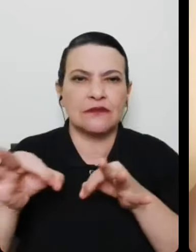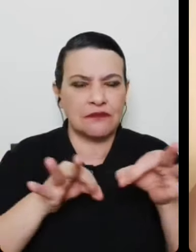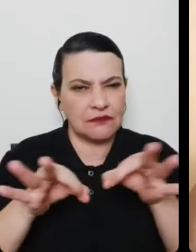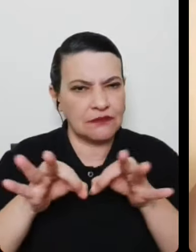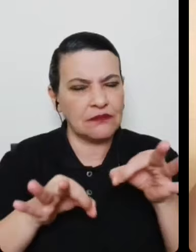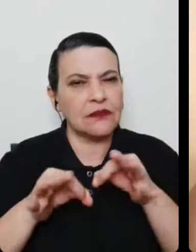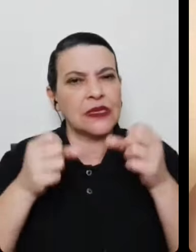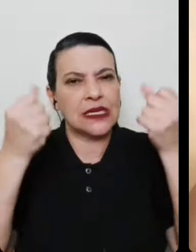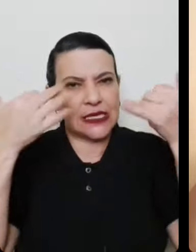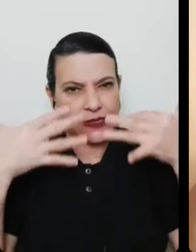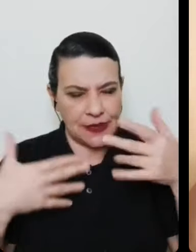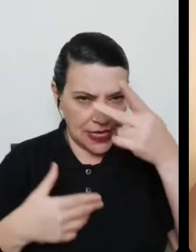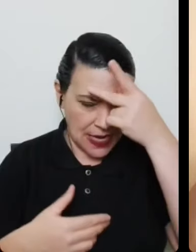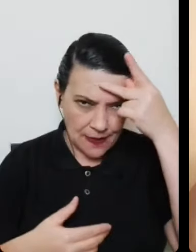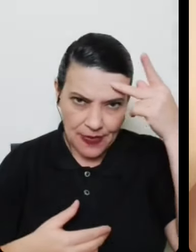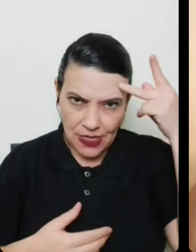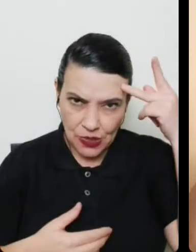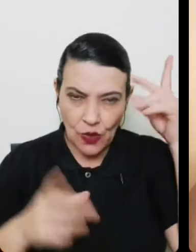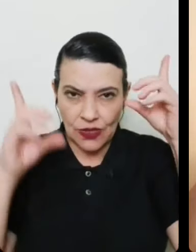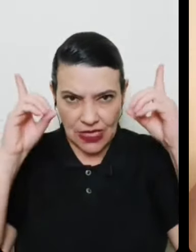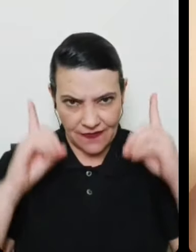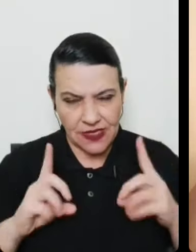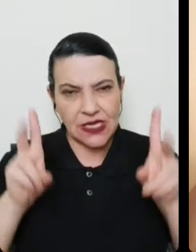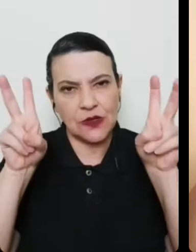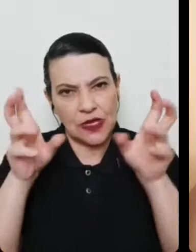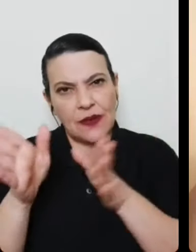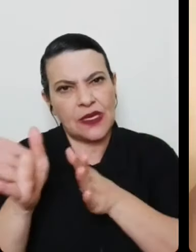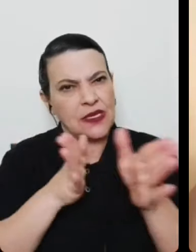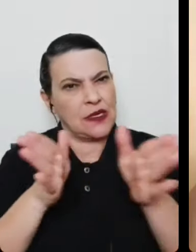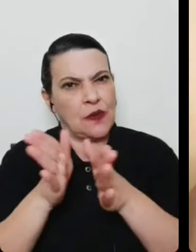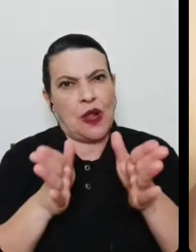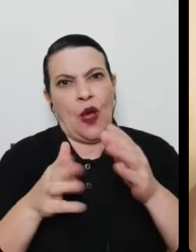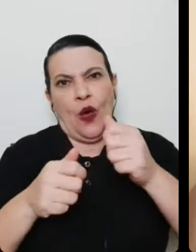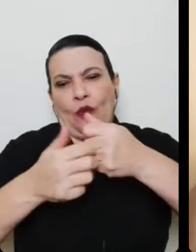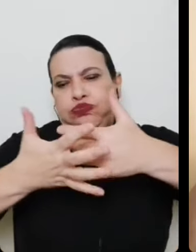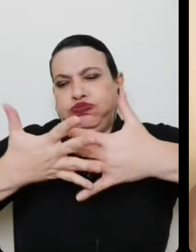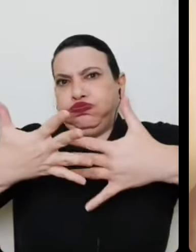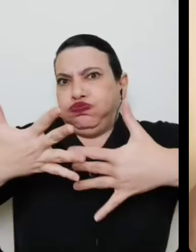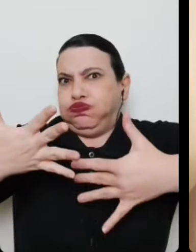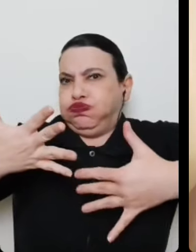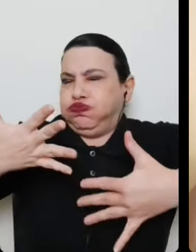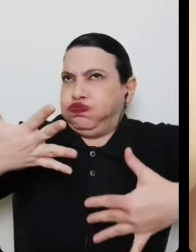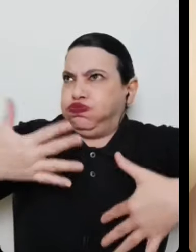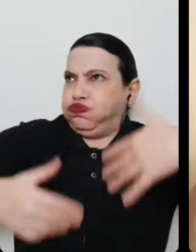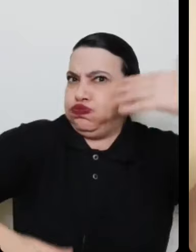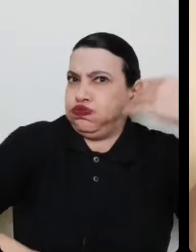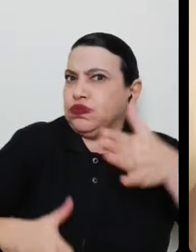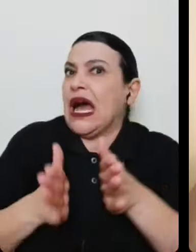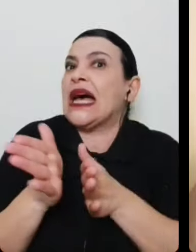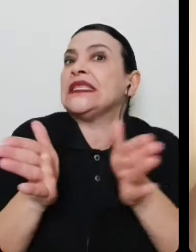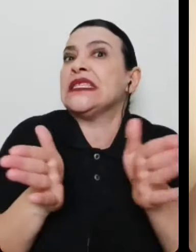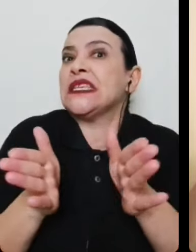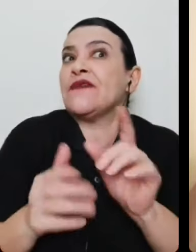para pessoas com deficiência, mas acessibilidade é um mundo, é um universo. É acessível para quem?